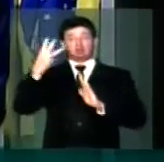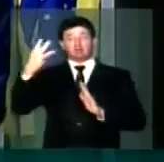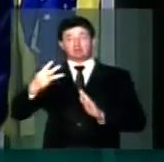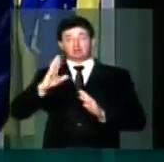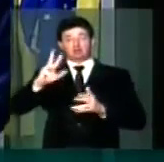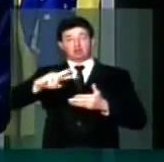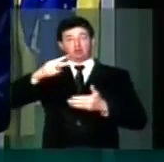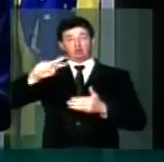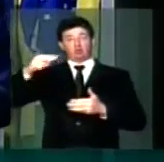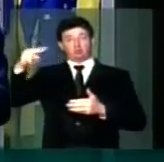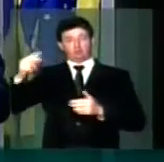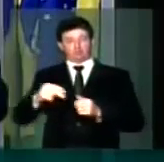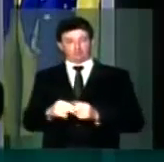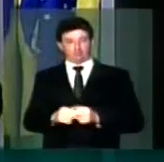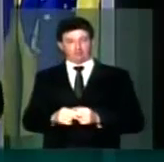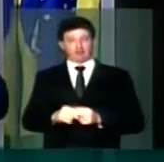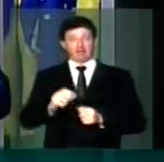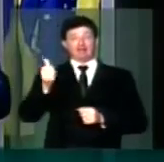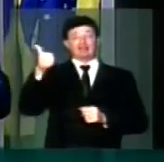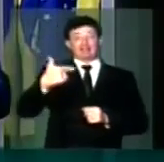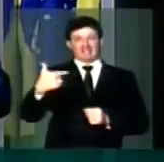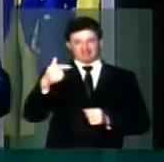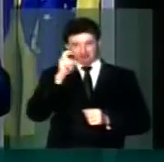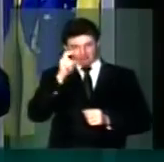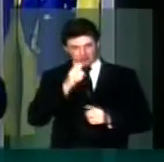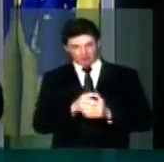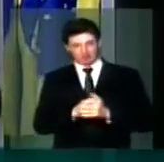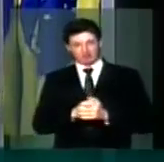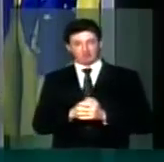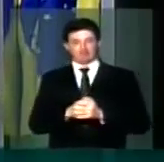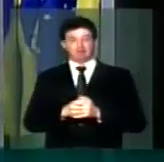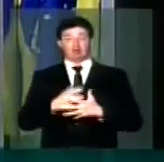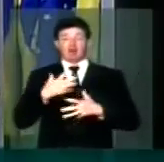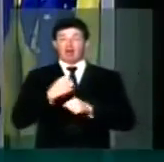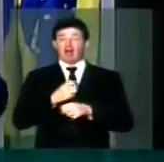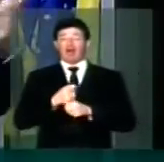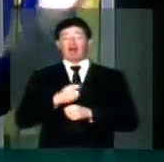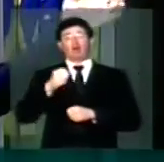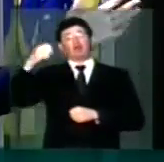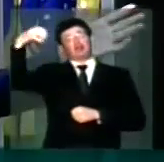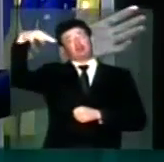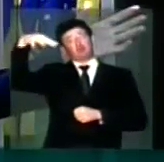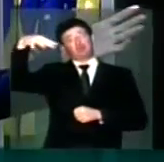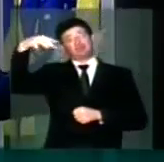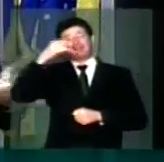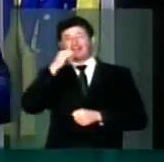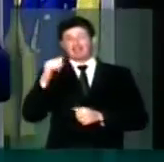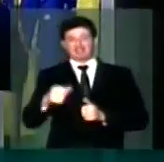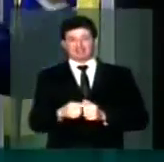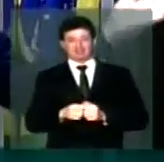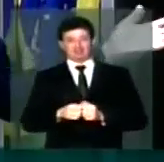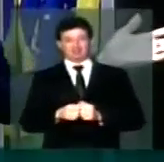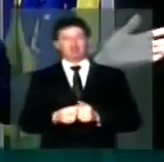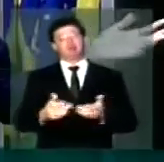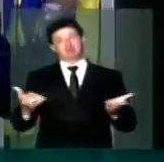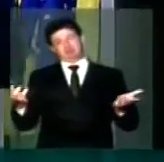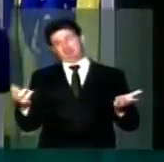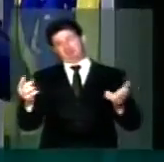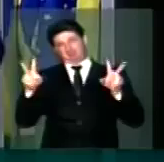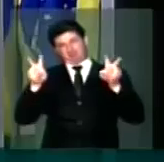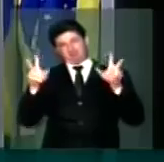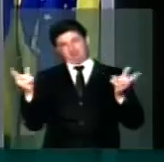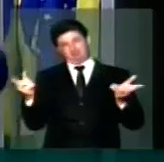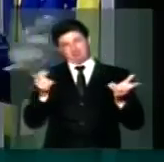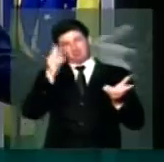12,25. A 12ª mentira, conta de luz, abre aspas. Sobre esse episódio, o